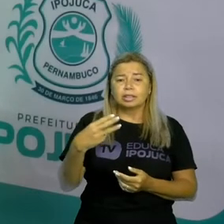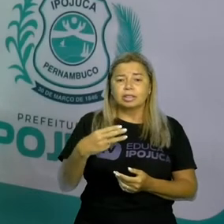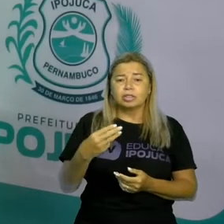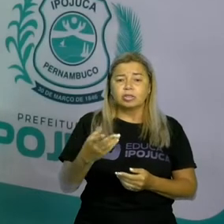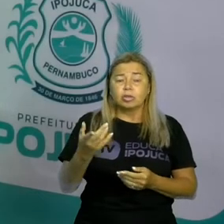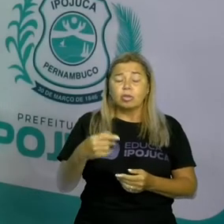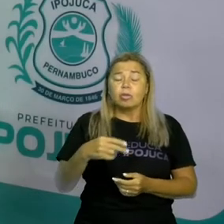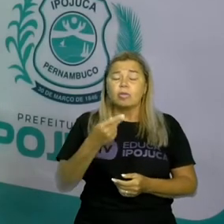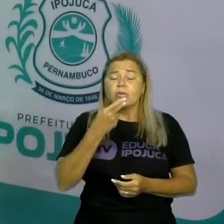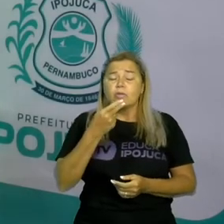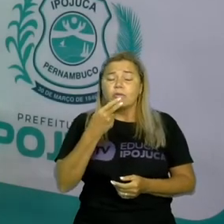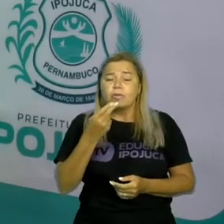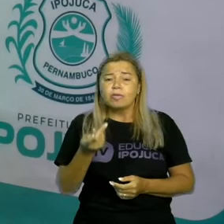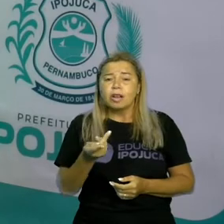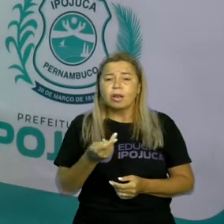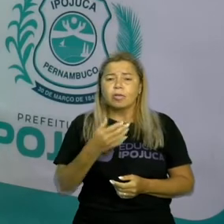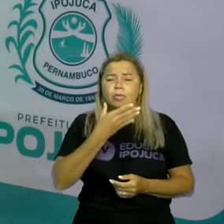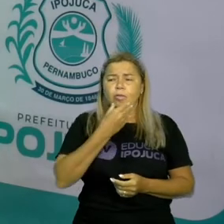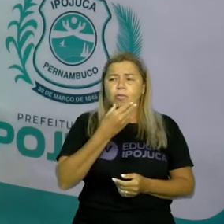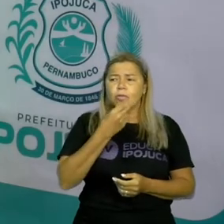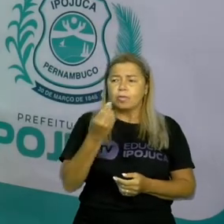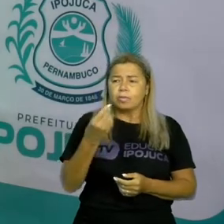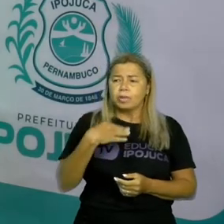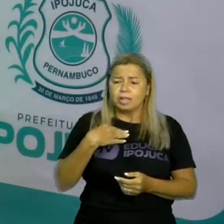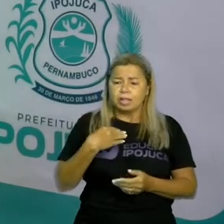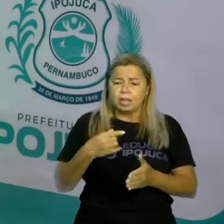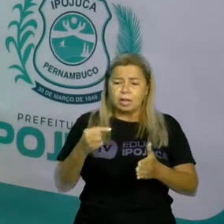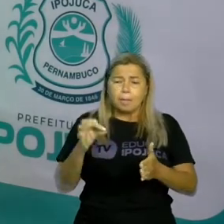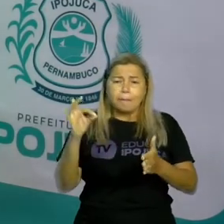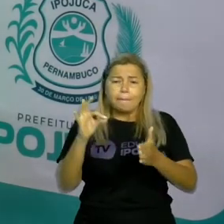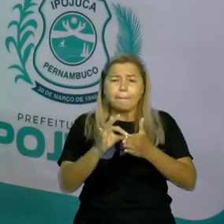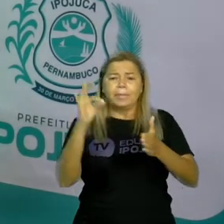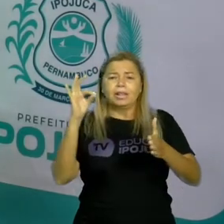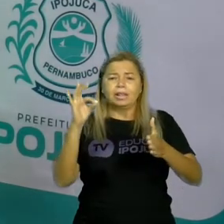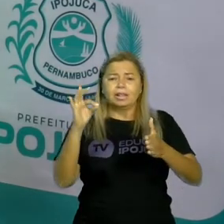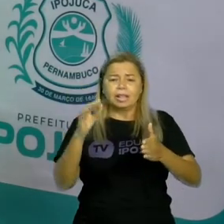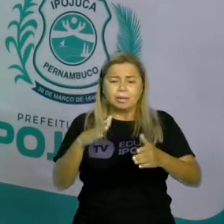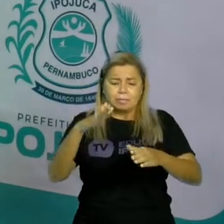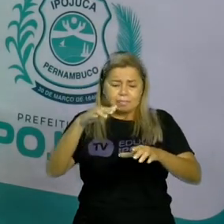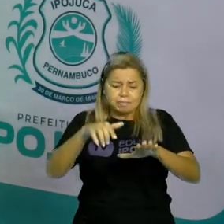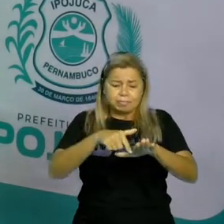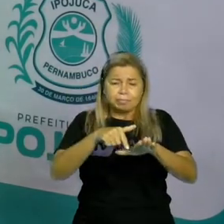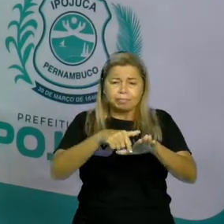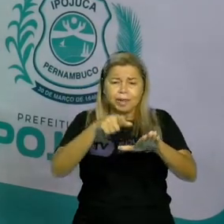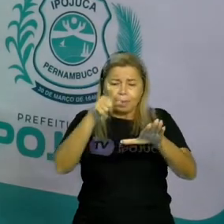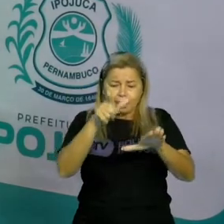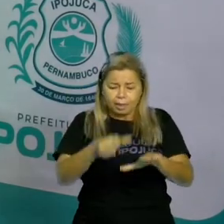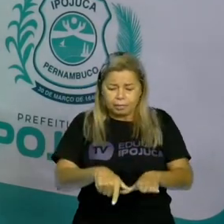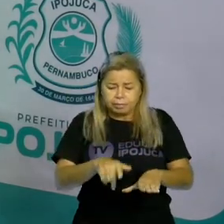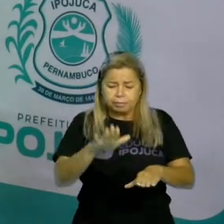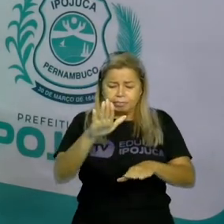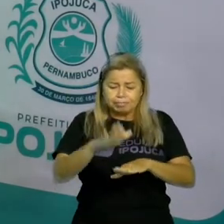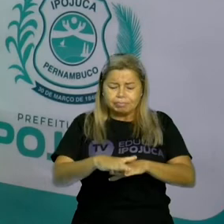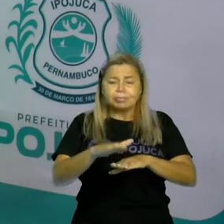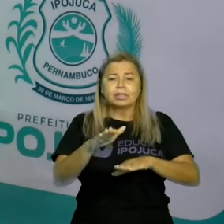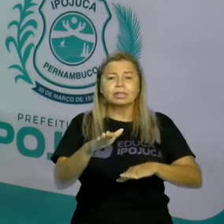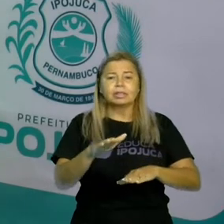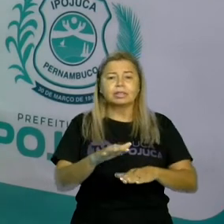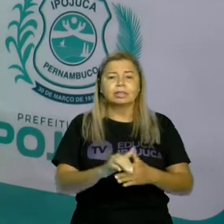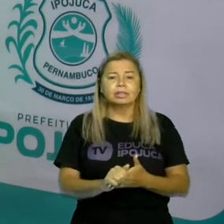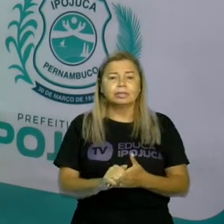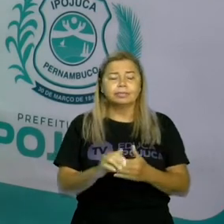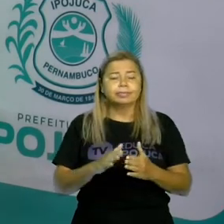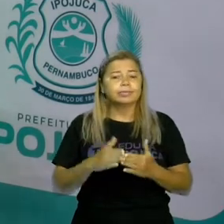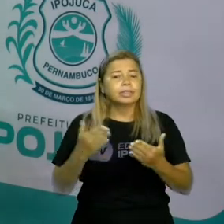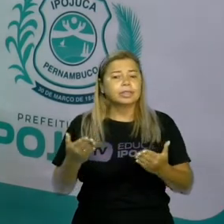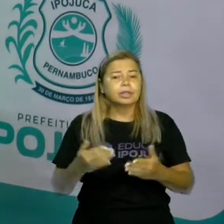agora, quais são as formas de formigueiro que está falando desses exemplos? Quando a gente diz assim, ó, a praia